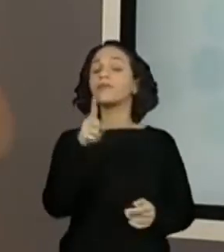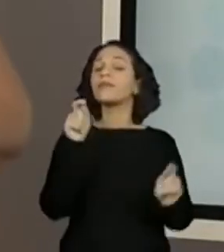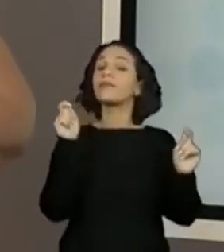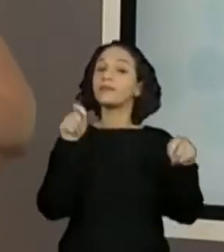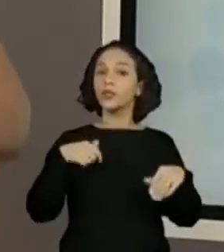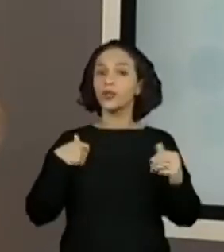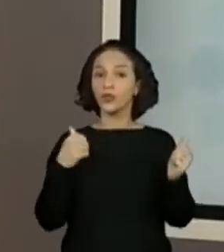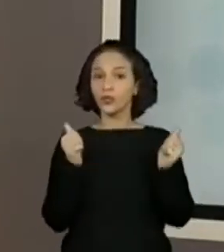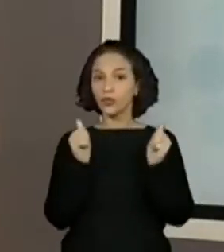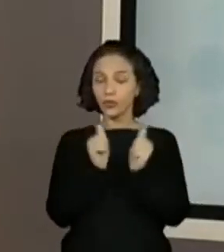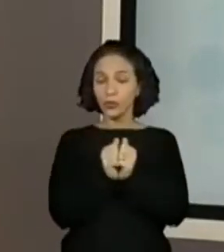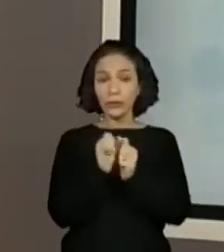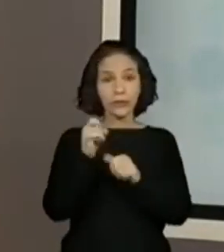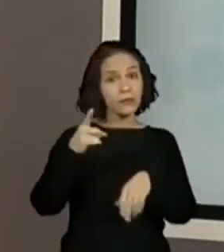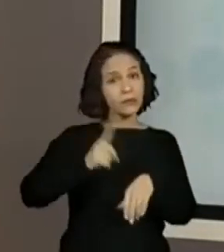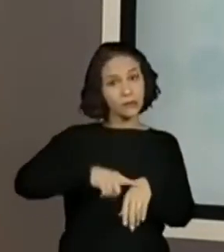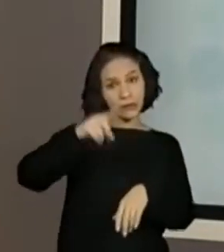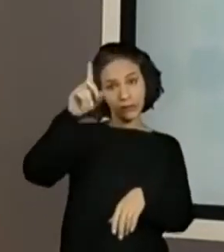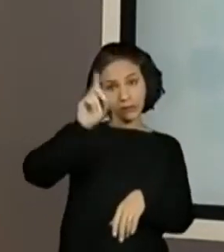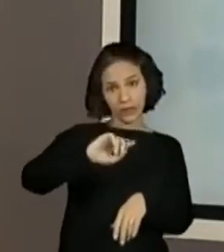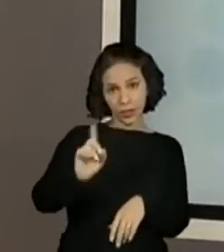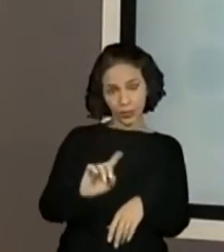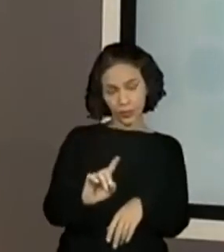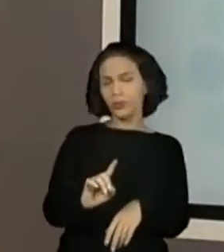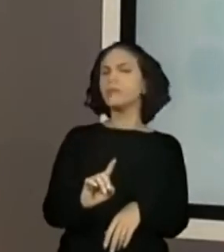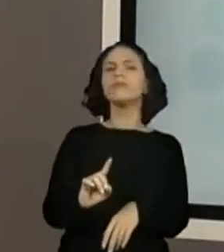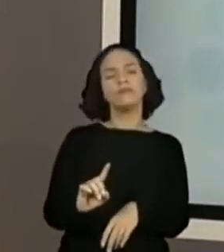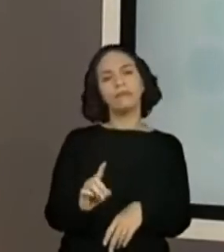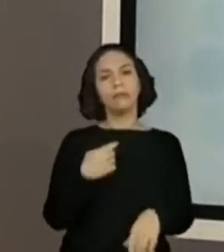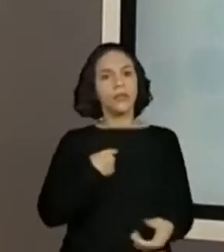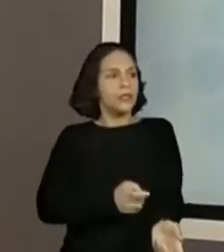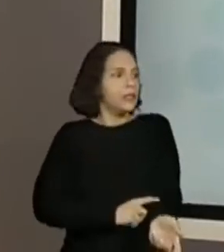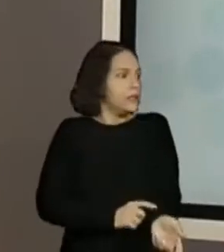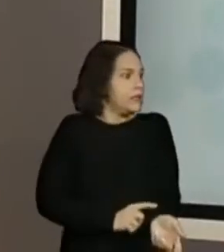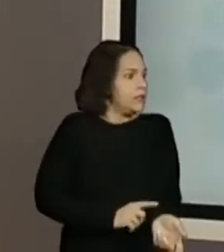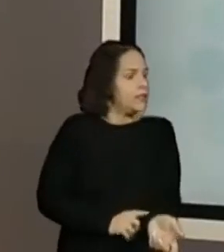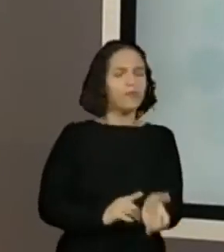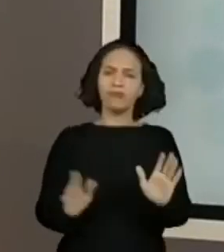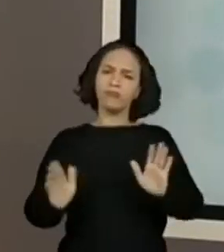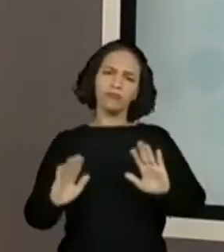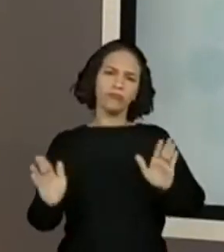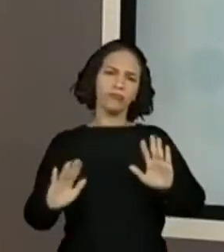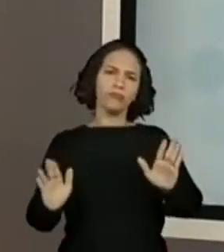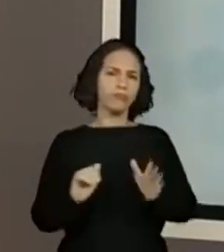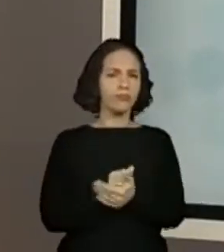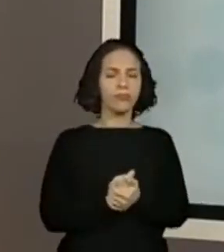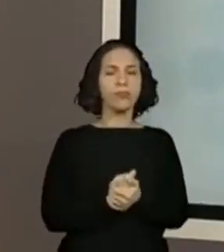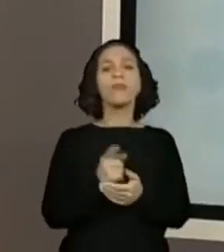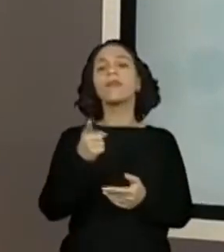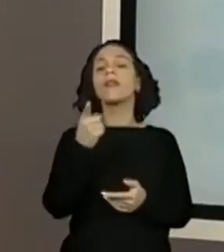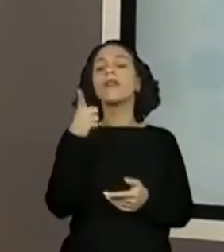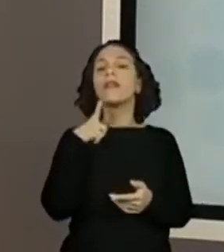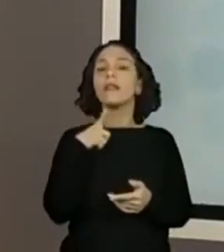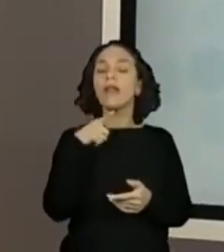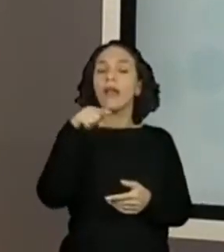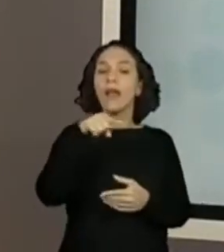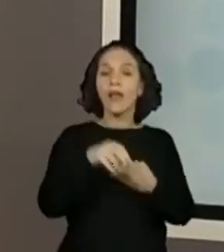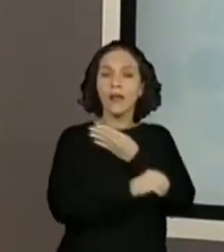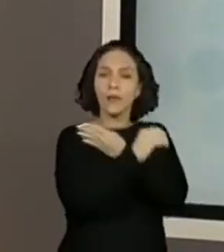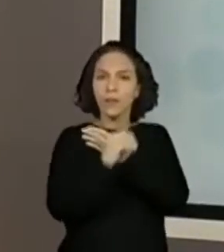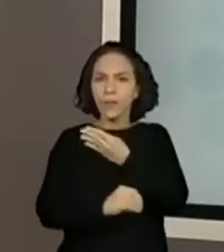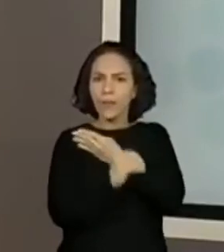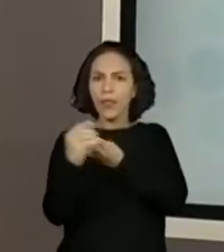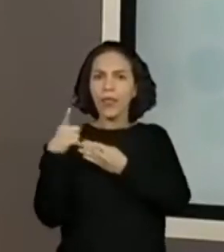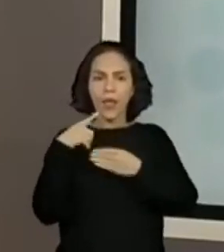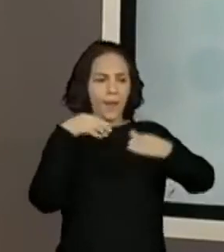junto comigo, mas se não der tempo, não fiquem nervosos. Procura a aula lá no repositório de vídeos do Centro de